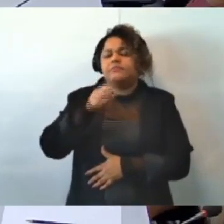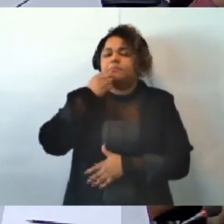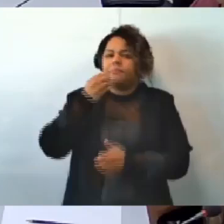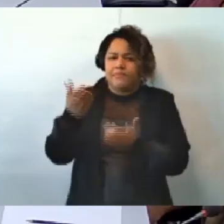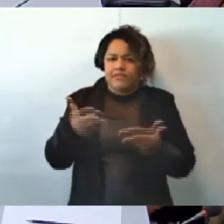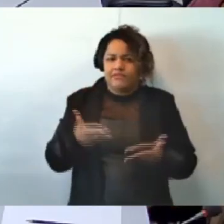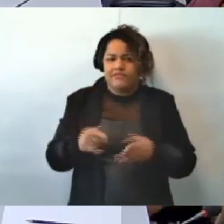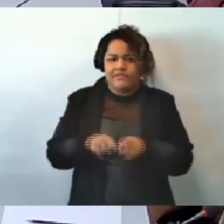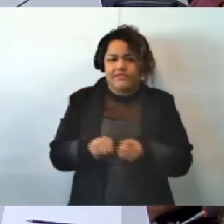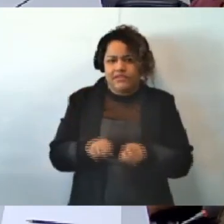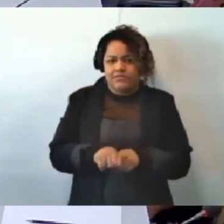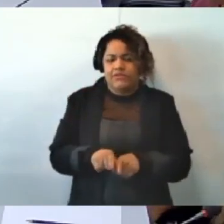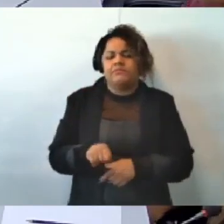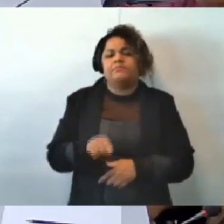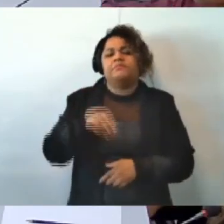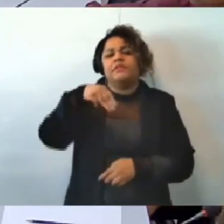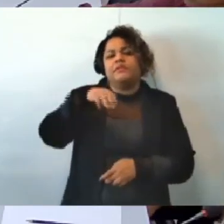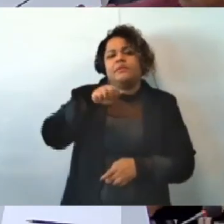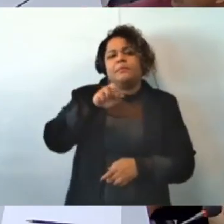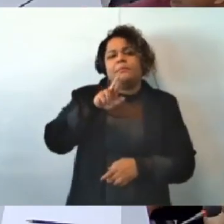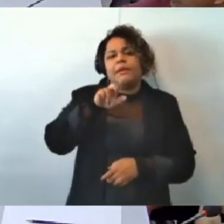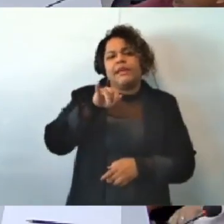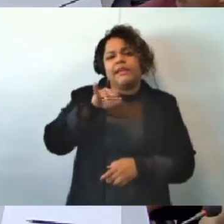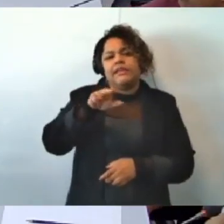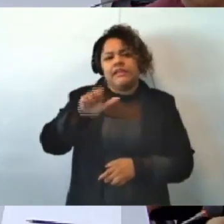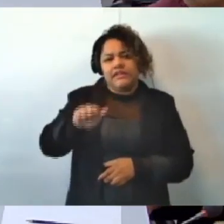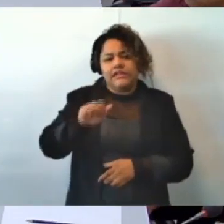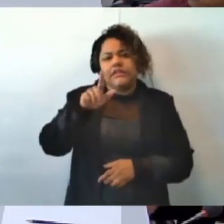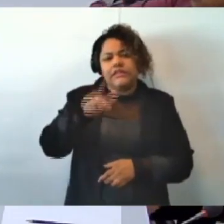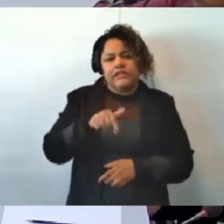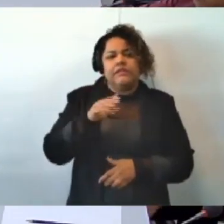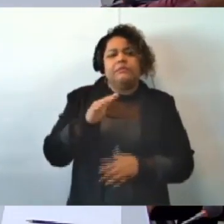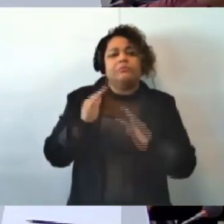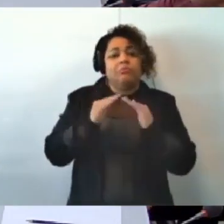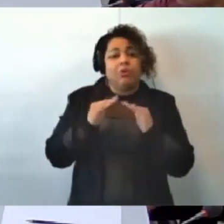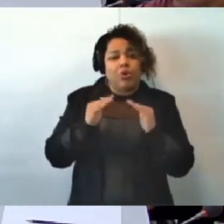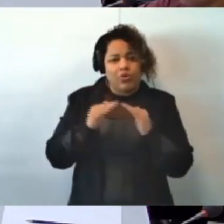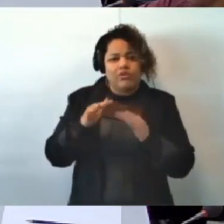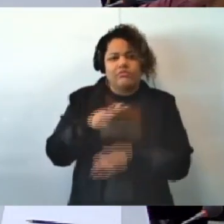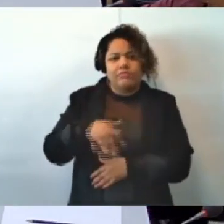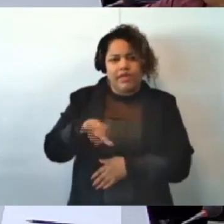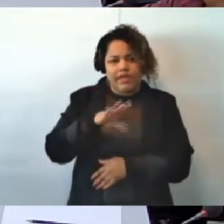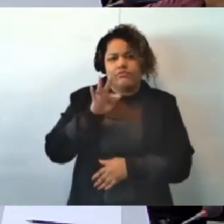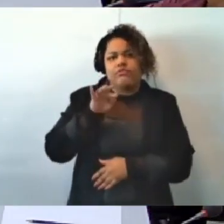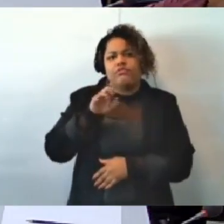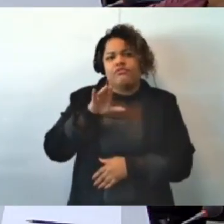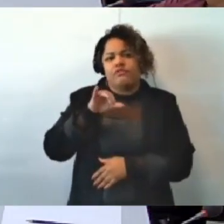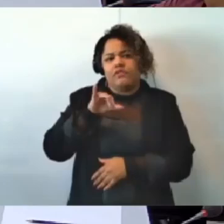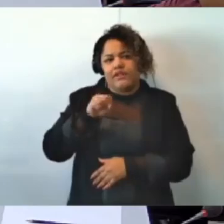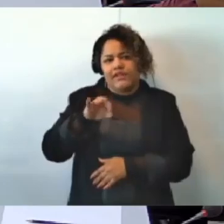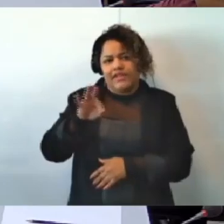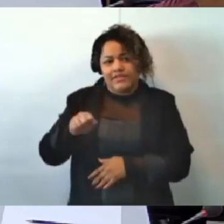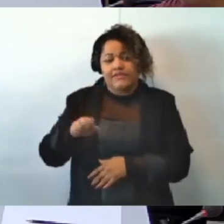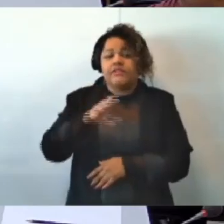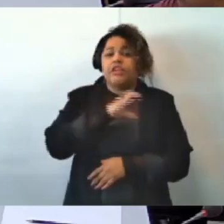Mariana Cândida de Souza Vieira, moradora do bairro Floresta e coordenadora da Rede de Vizinhos Protegidos da Região Leste.